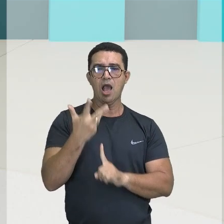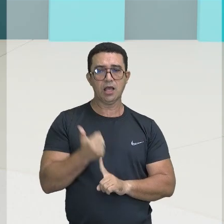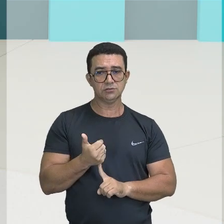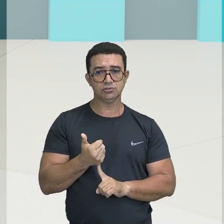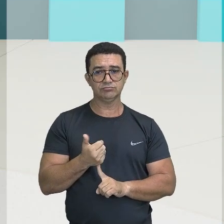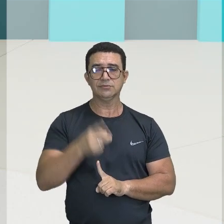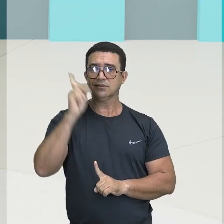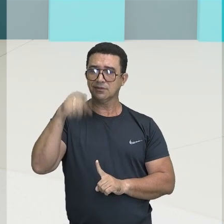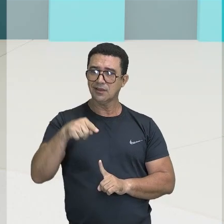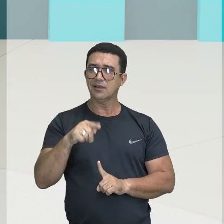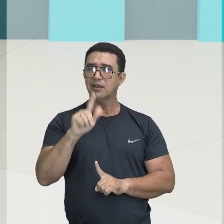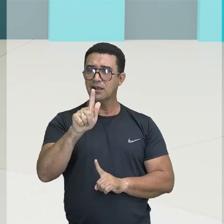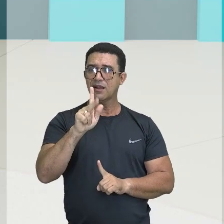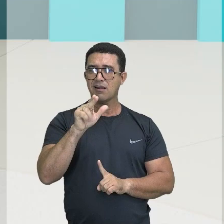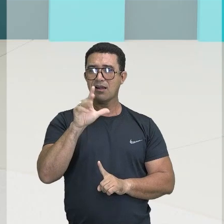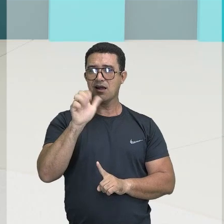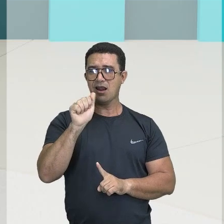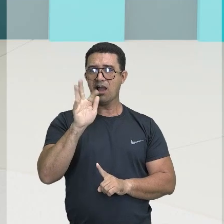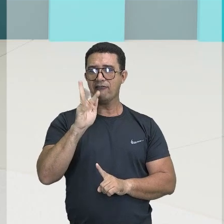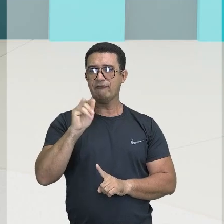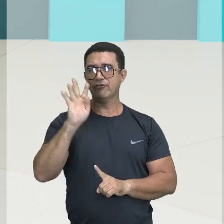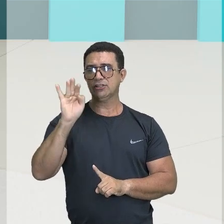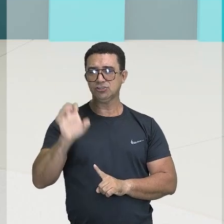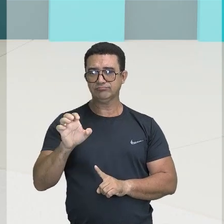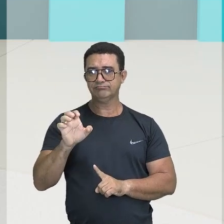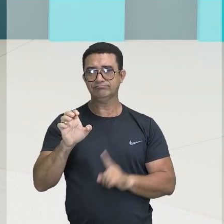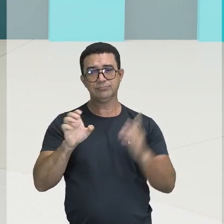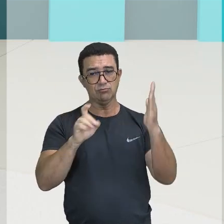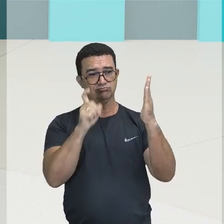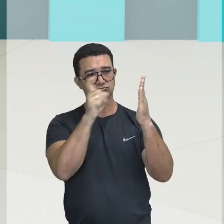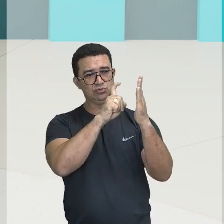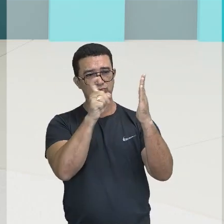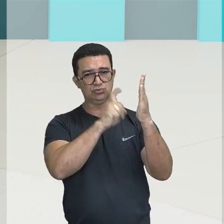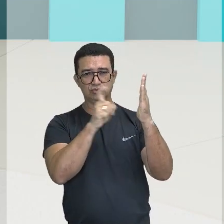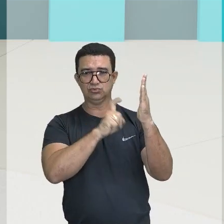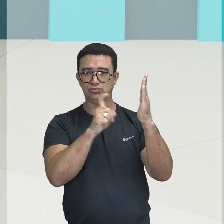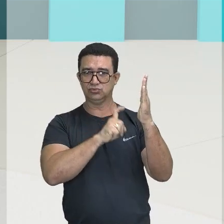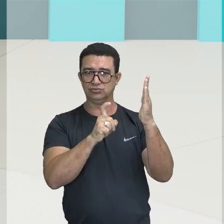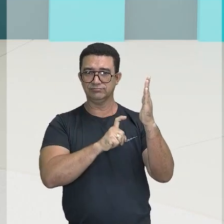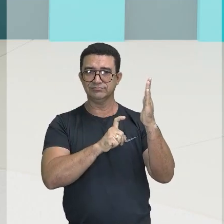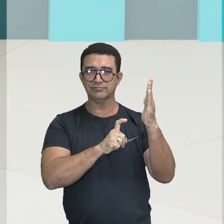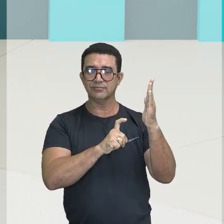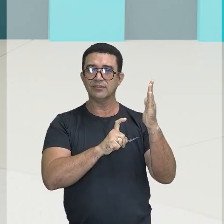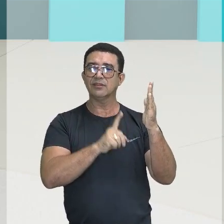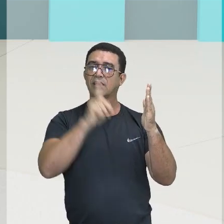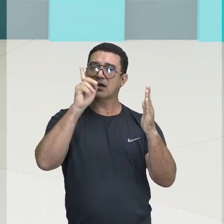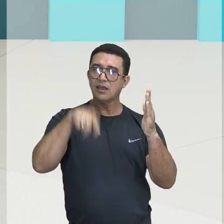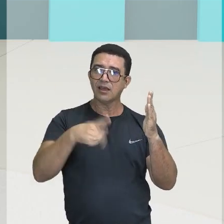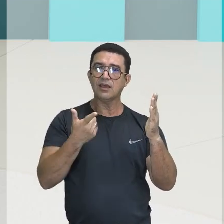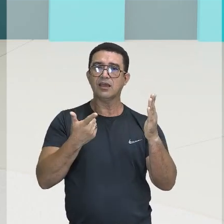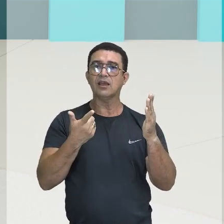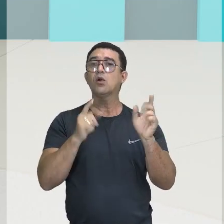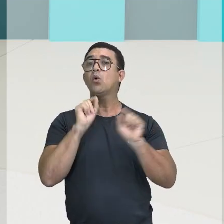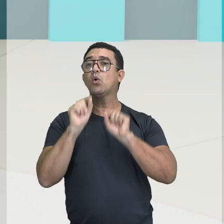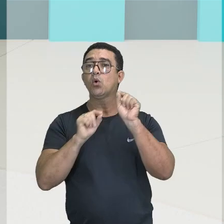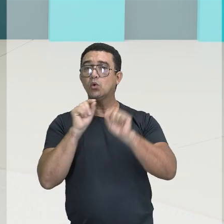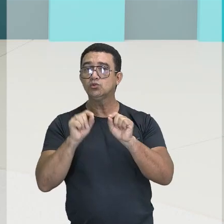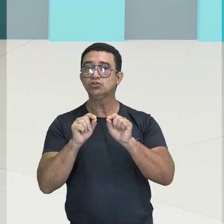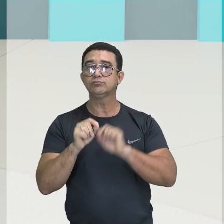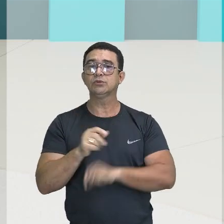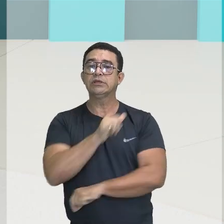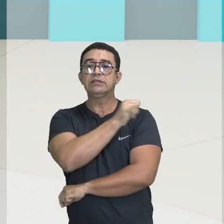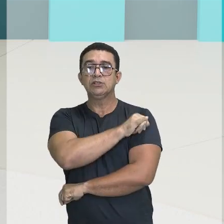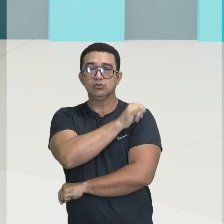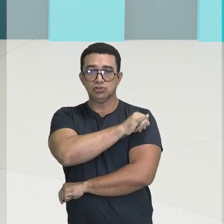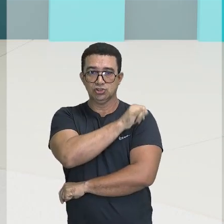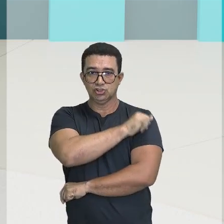de grafite, como vocês podem ver. Então, essa obra ela foi feita na zona portuária da cidade